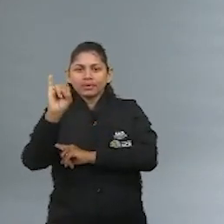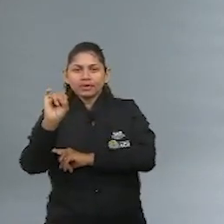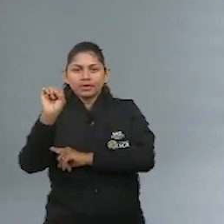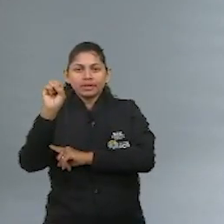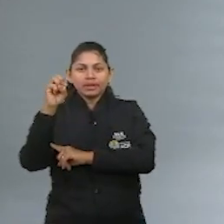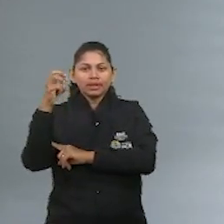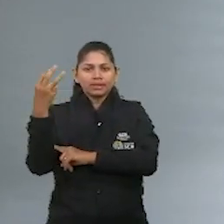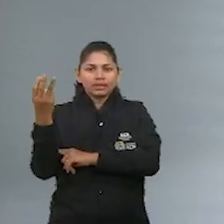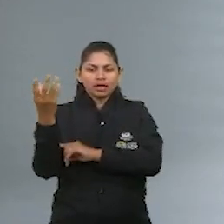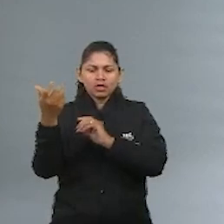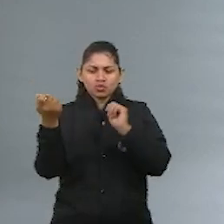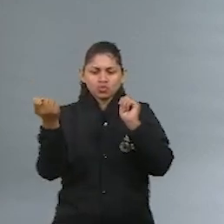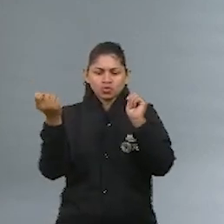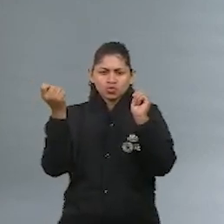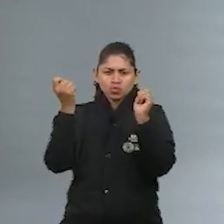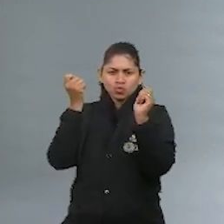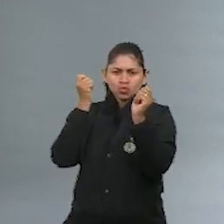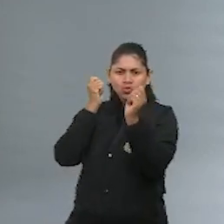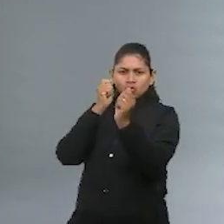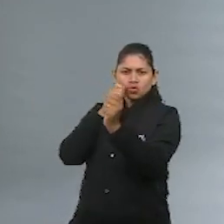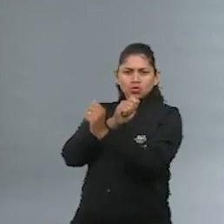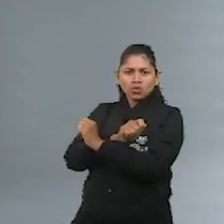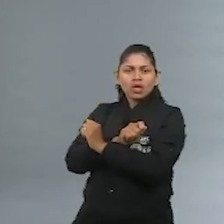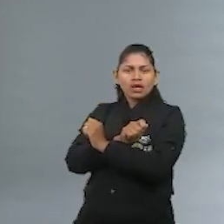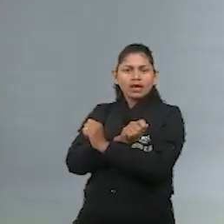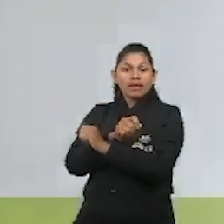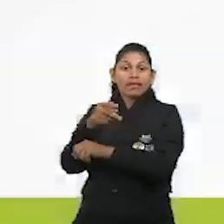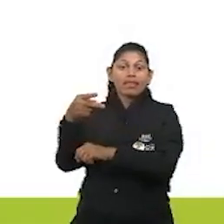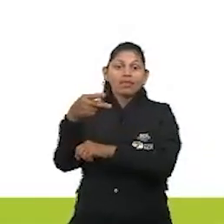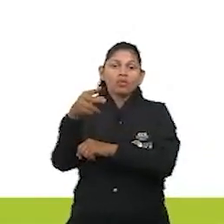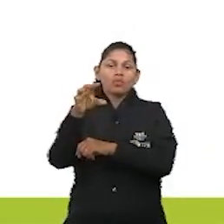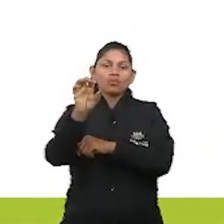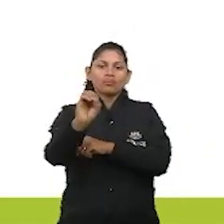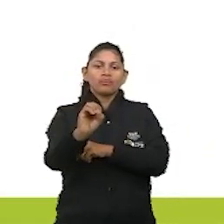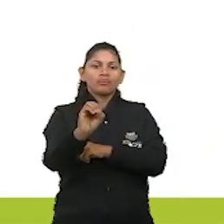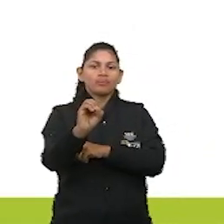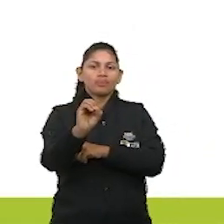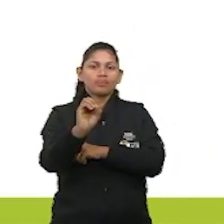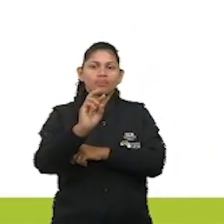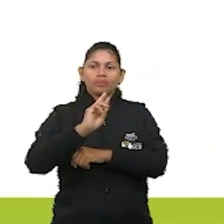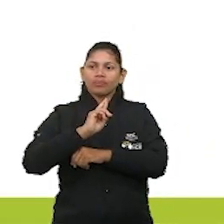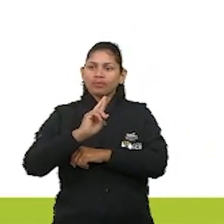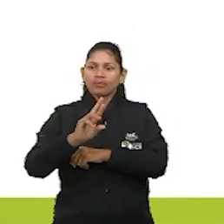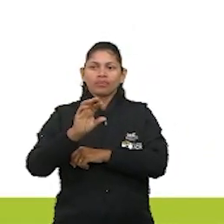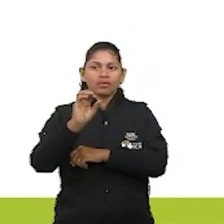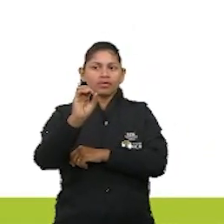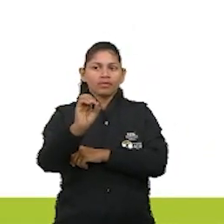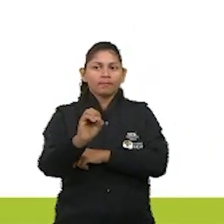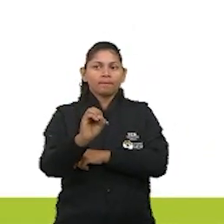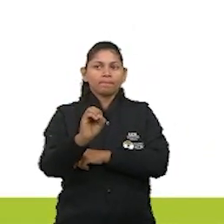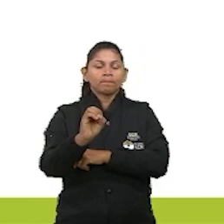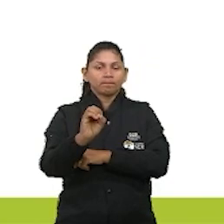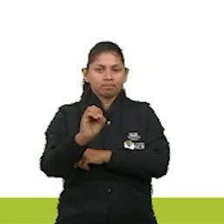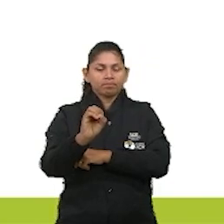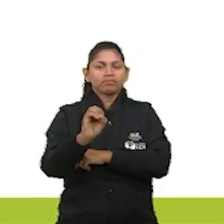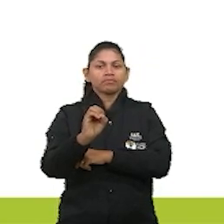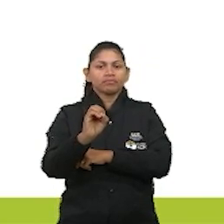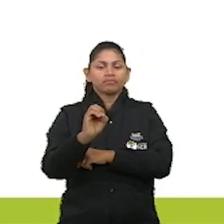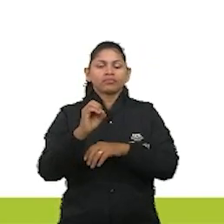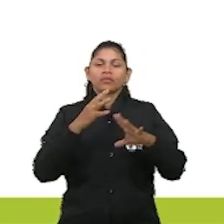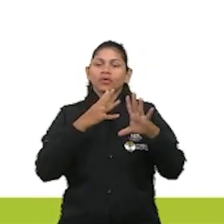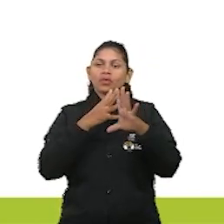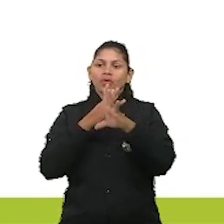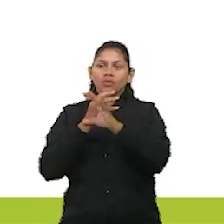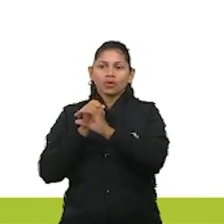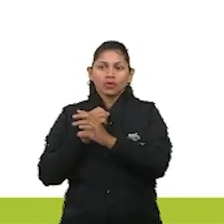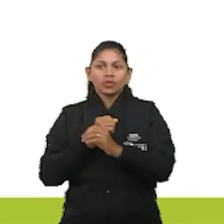outro lado, eu vou igualar a 0, né? Que é o que diz o meu enunciado. A soma